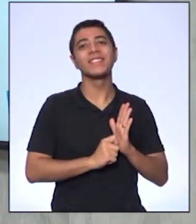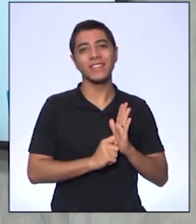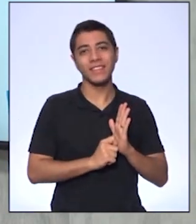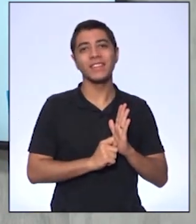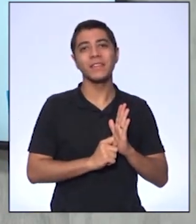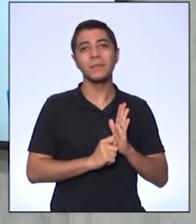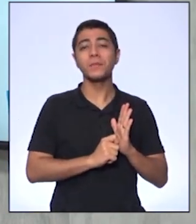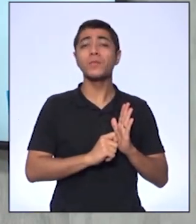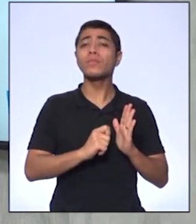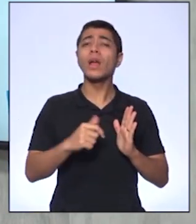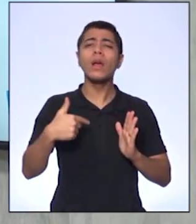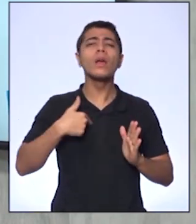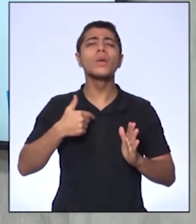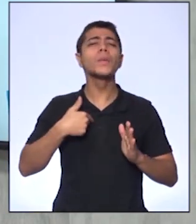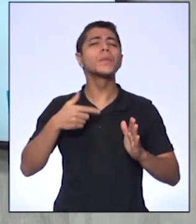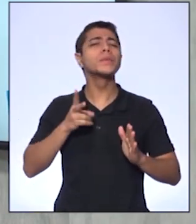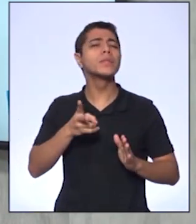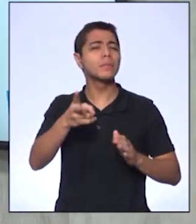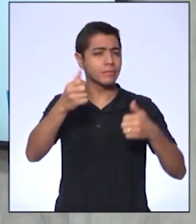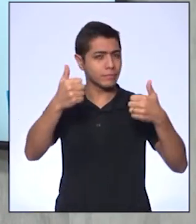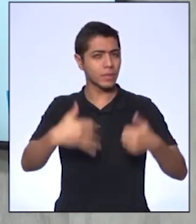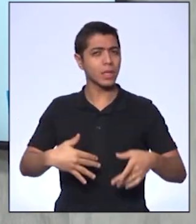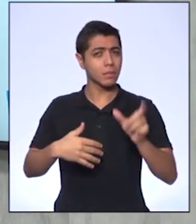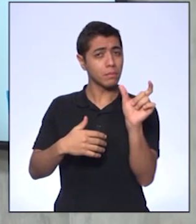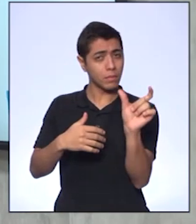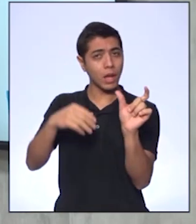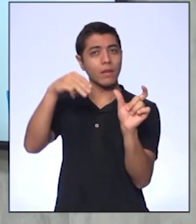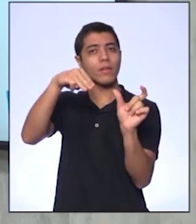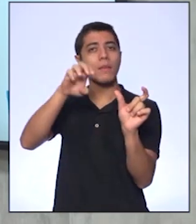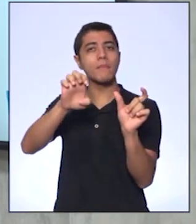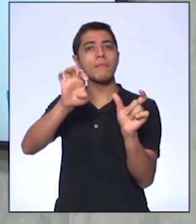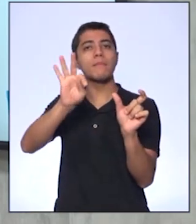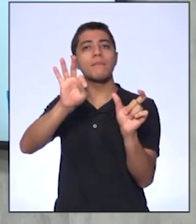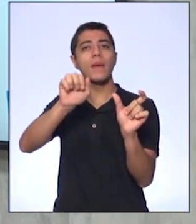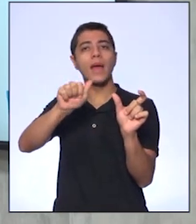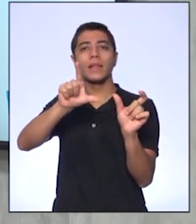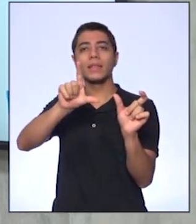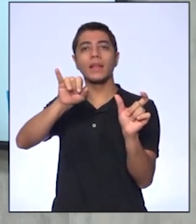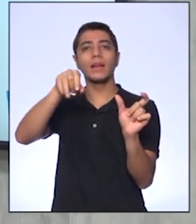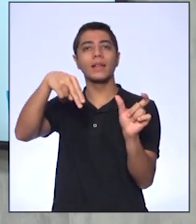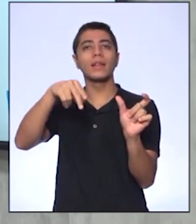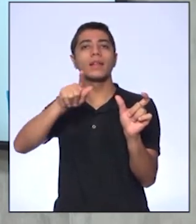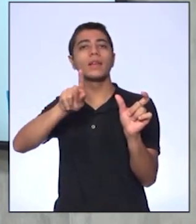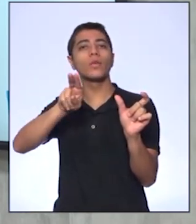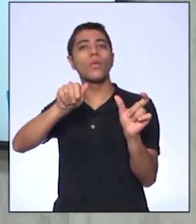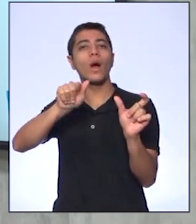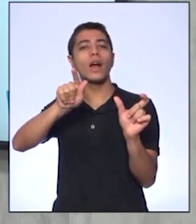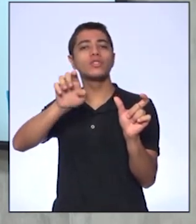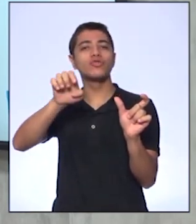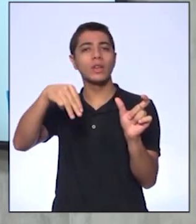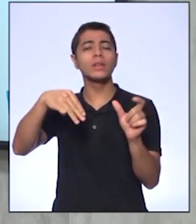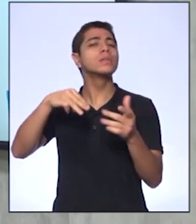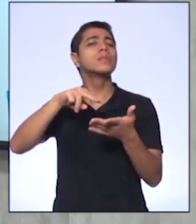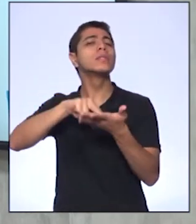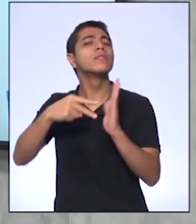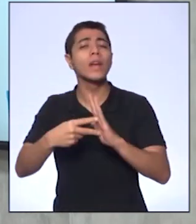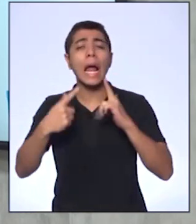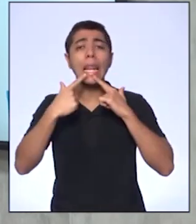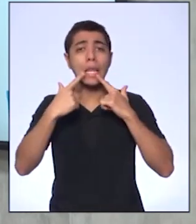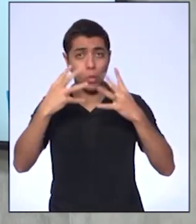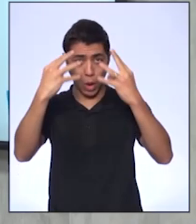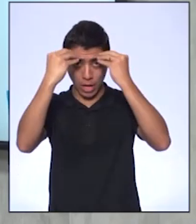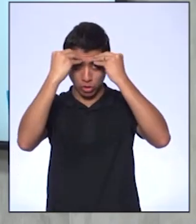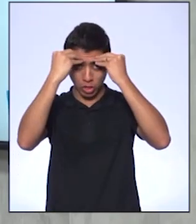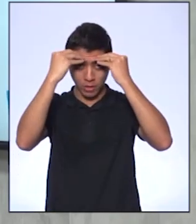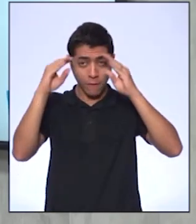Quando eu falo de metalinguagem, eu falo de uma linguagem que está centrada nela mesma, no próprio processo. Então, quando